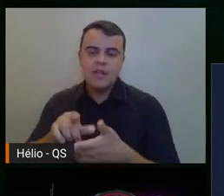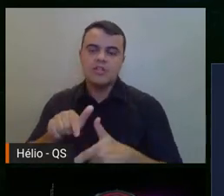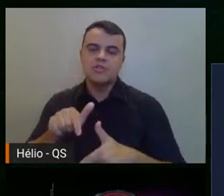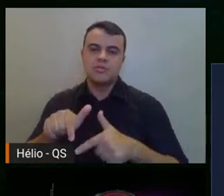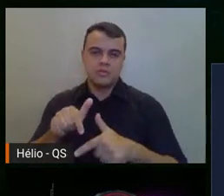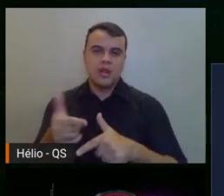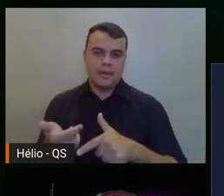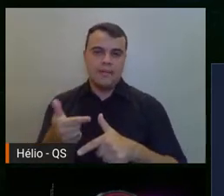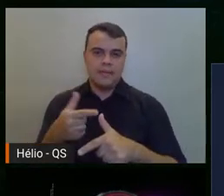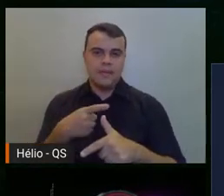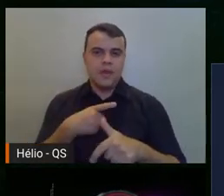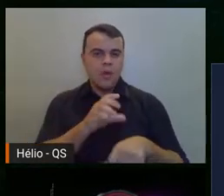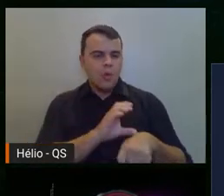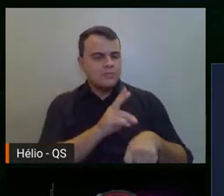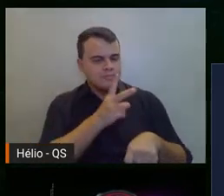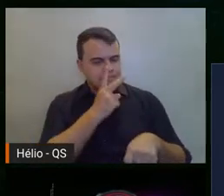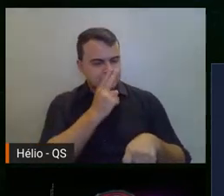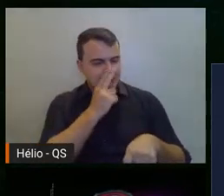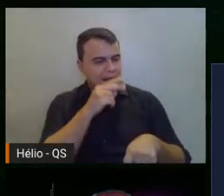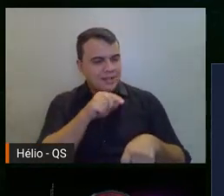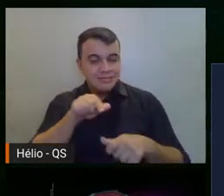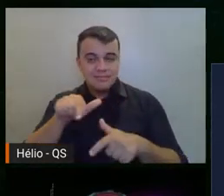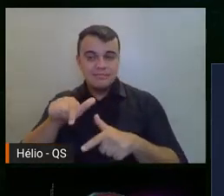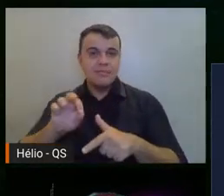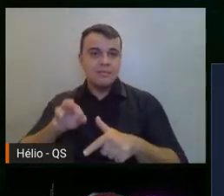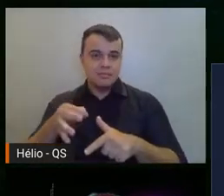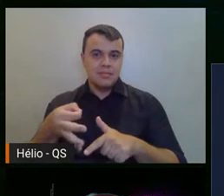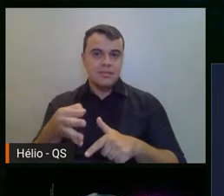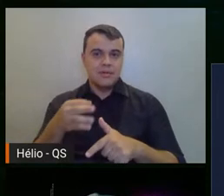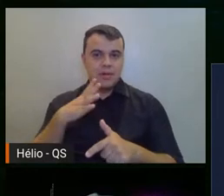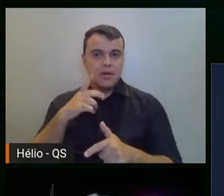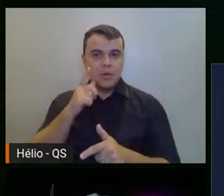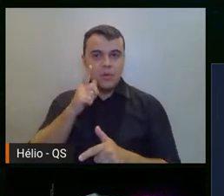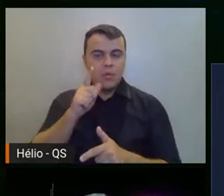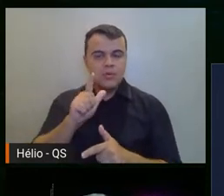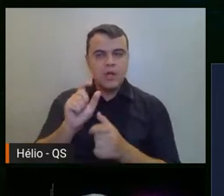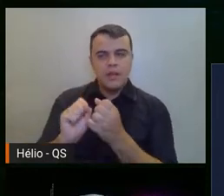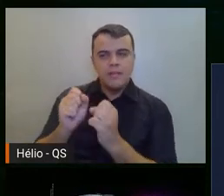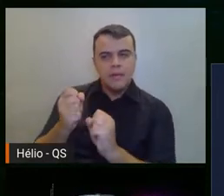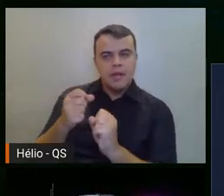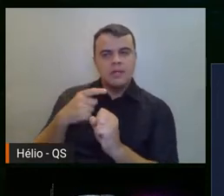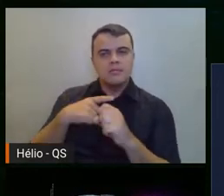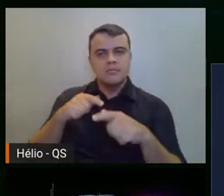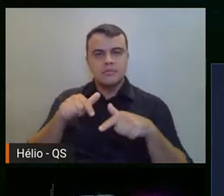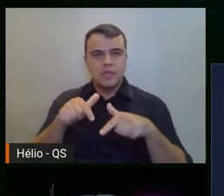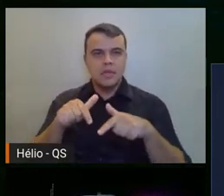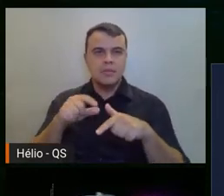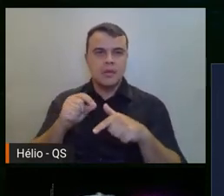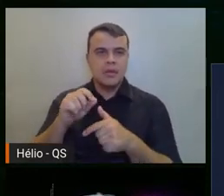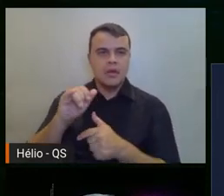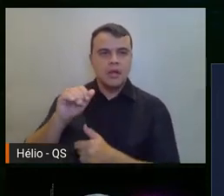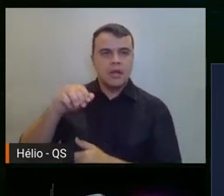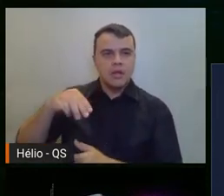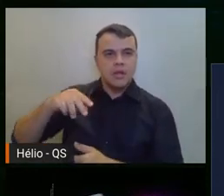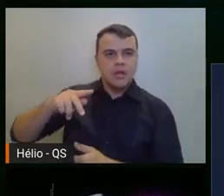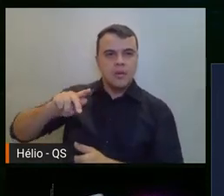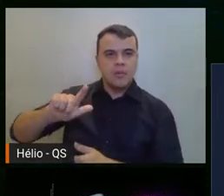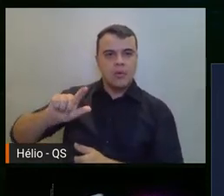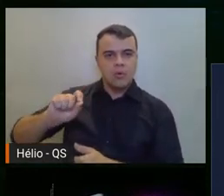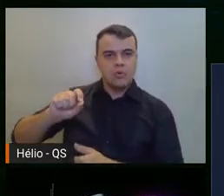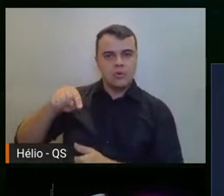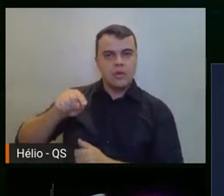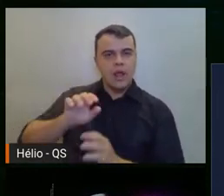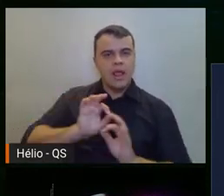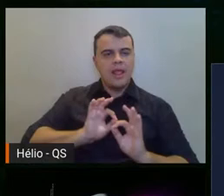né então são muito mais próximas do que a galera vai encontrar ali numa empresa quando tiver trabalhando lá na impulso né Na parte de